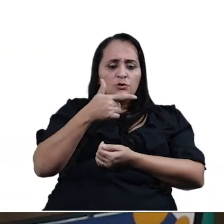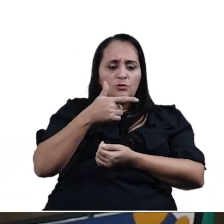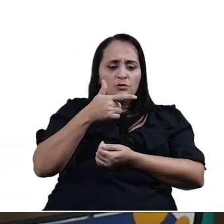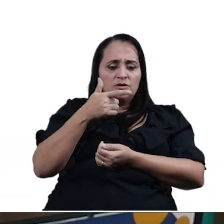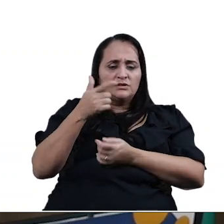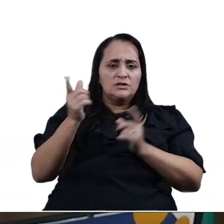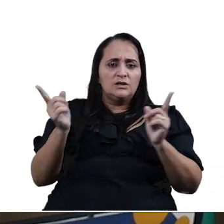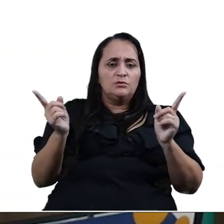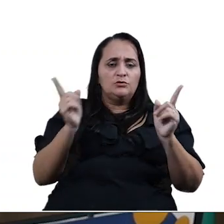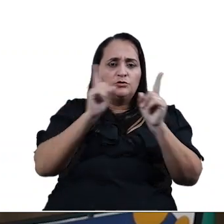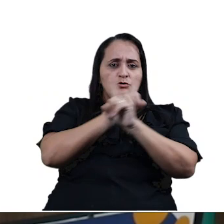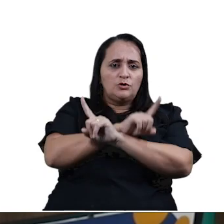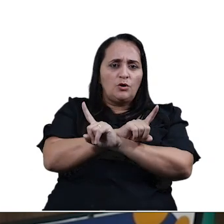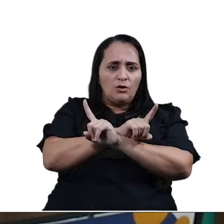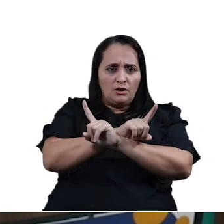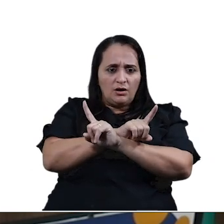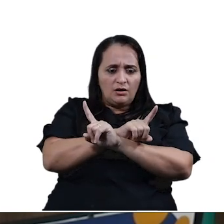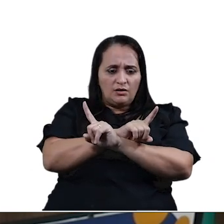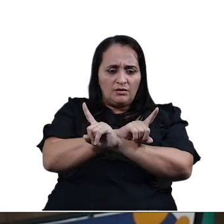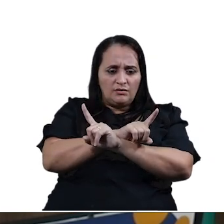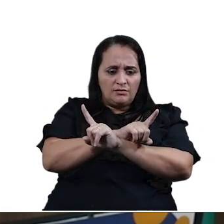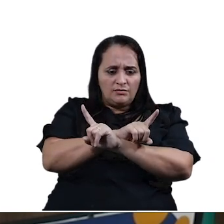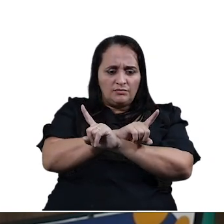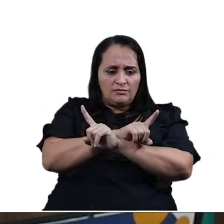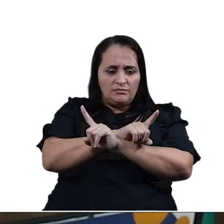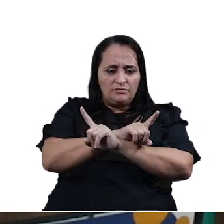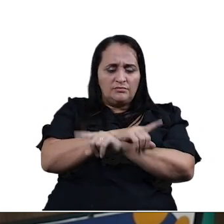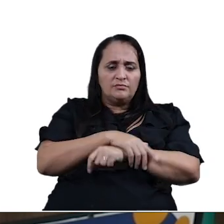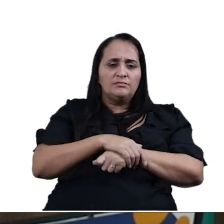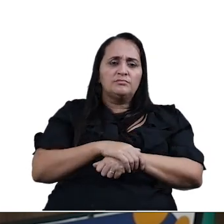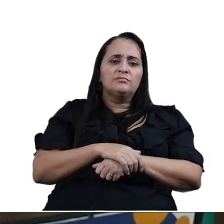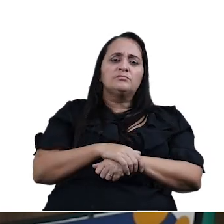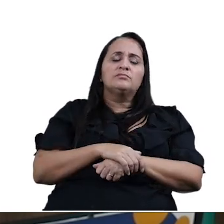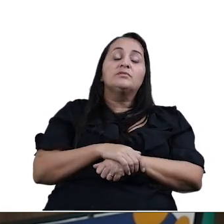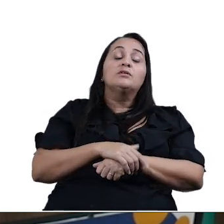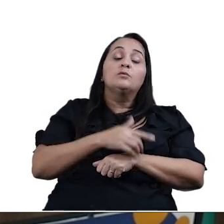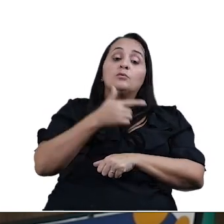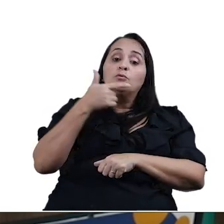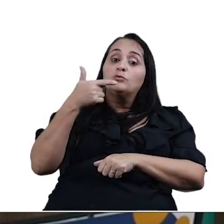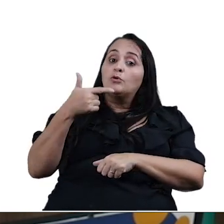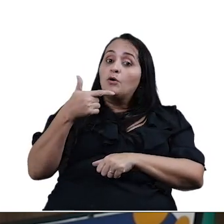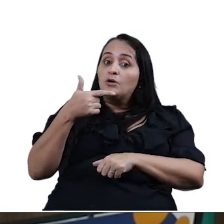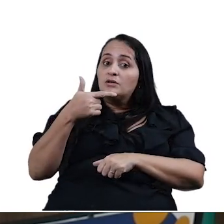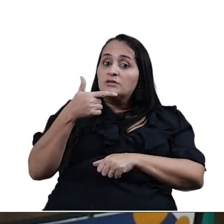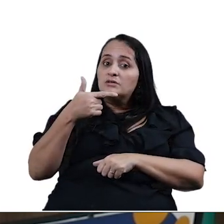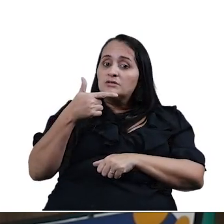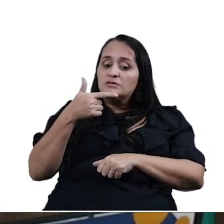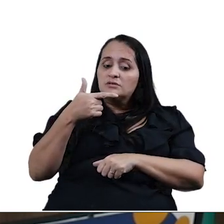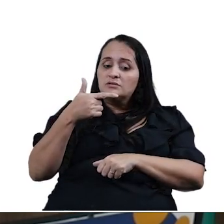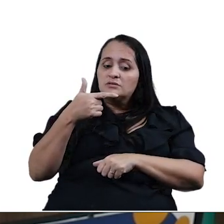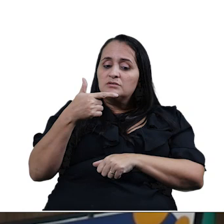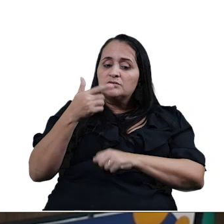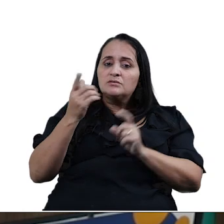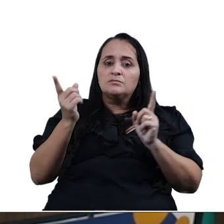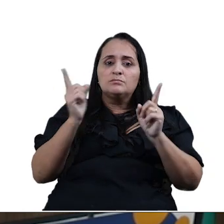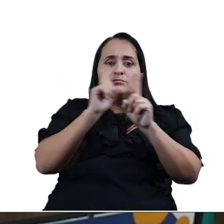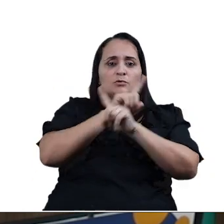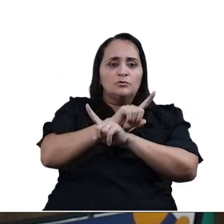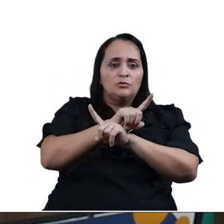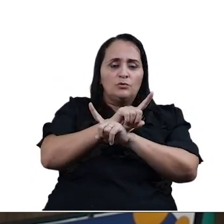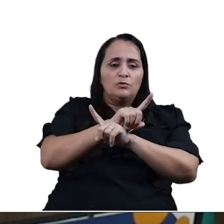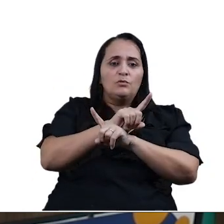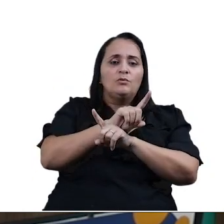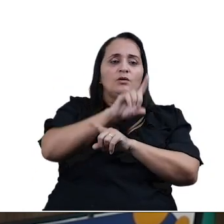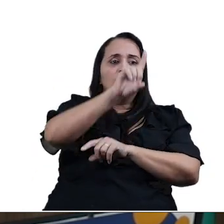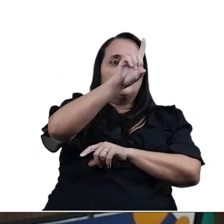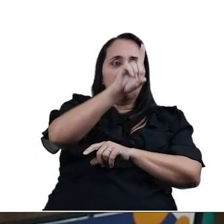lá, e eu trocar de posição o número 2, o 2, que era unidades, passou a